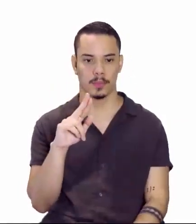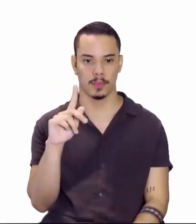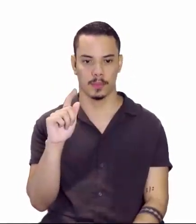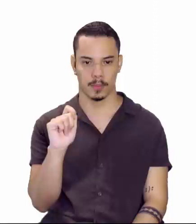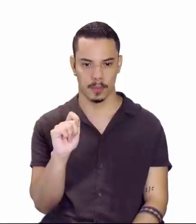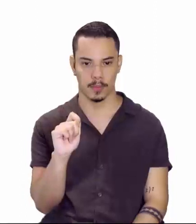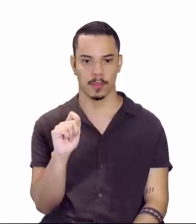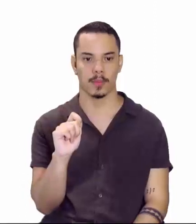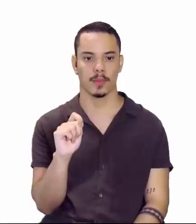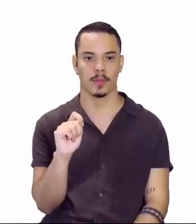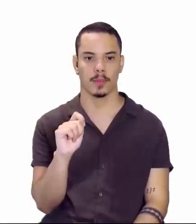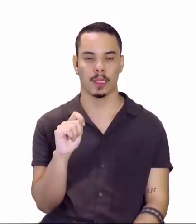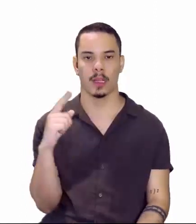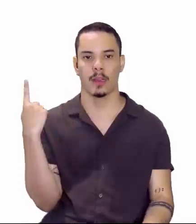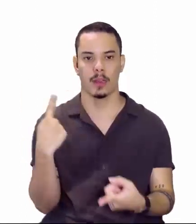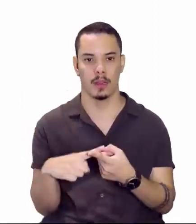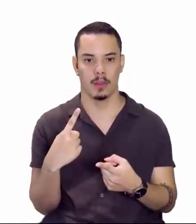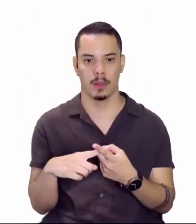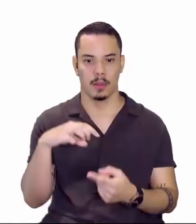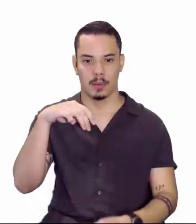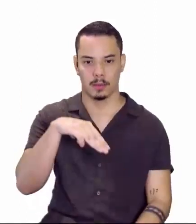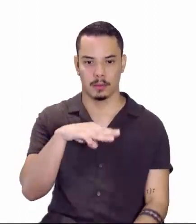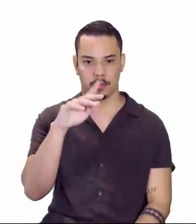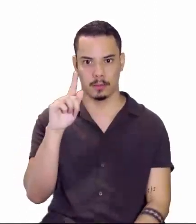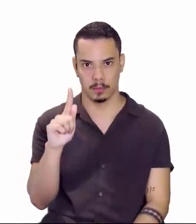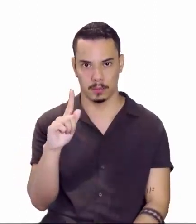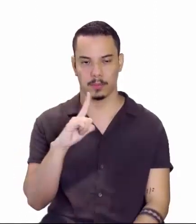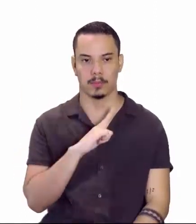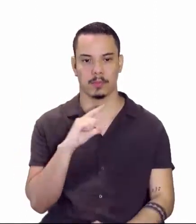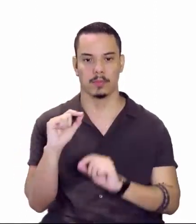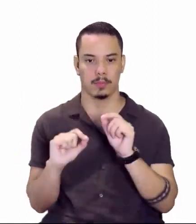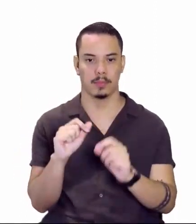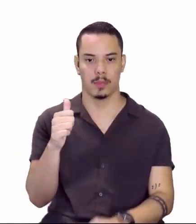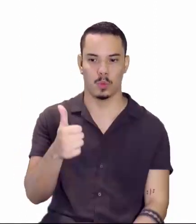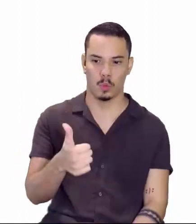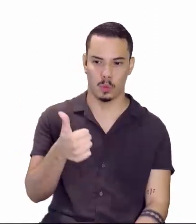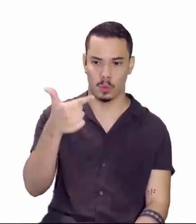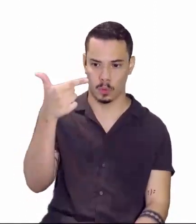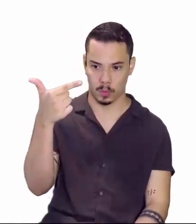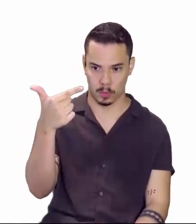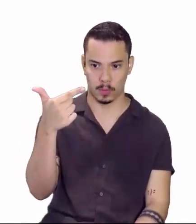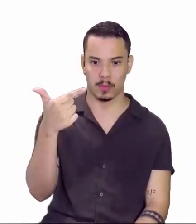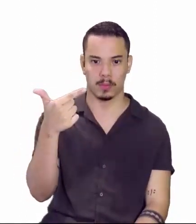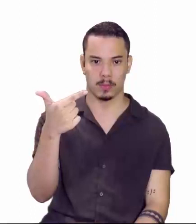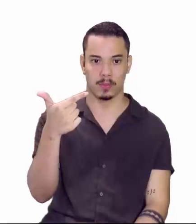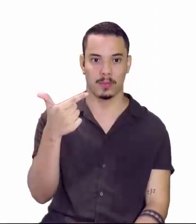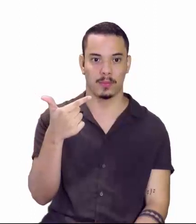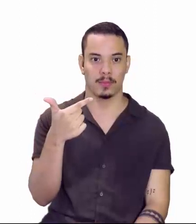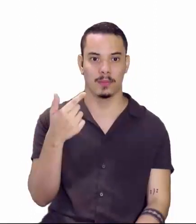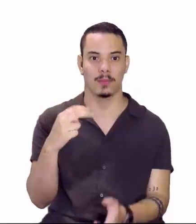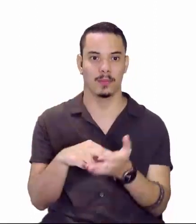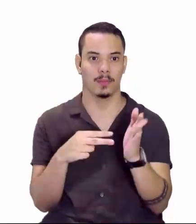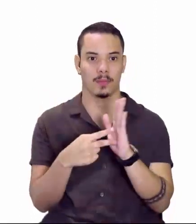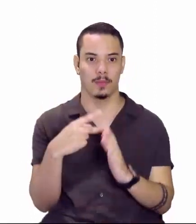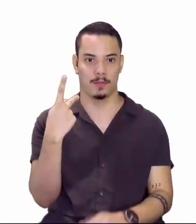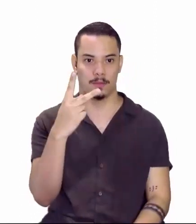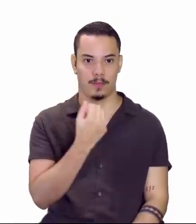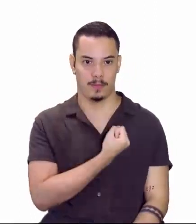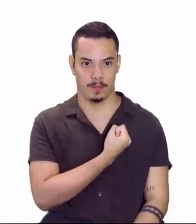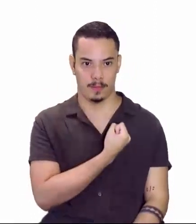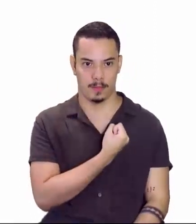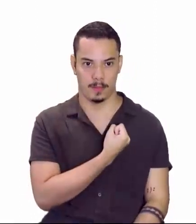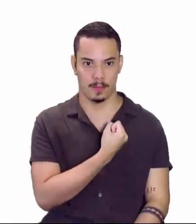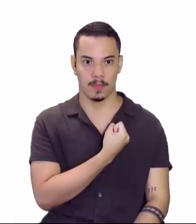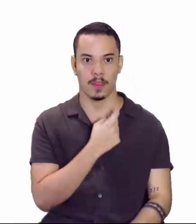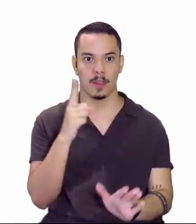E aí, no magnésio nós temos 12 prótons, que é o seu número atômico, menos